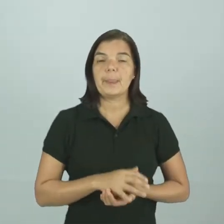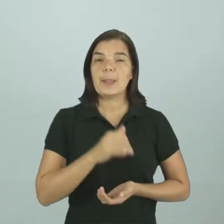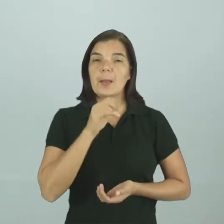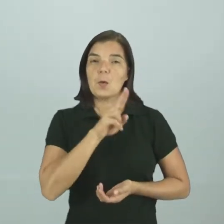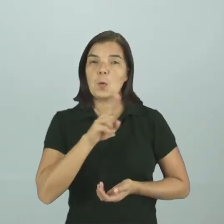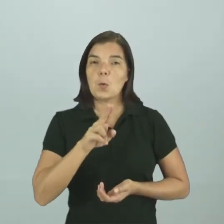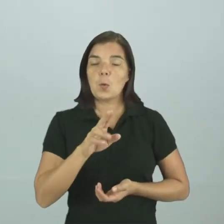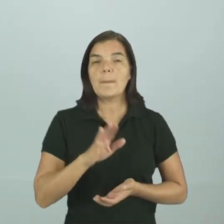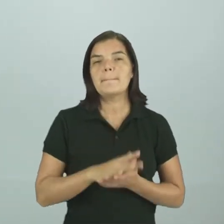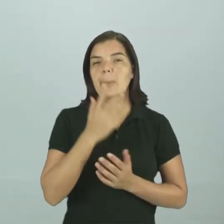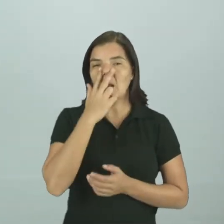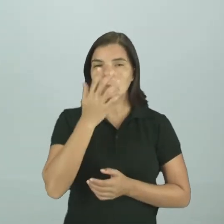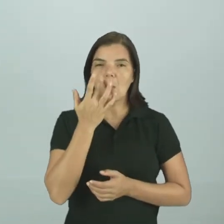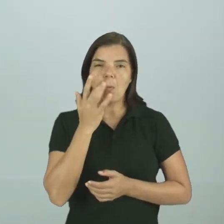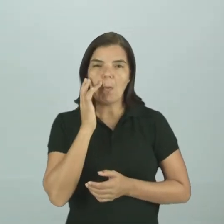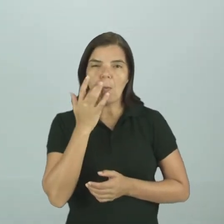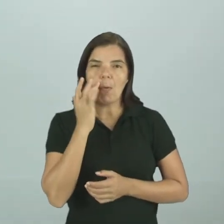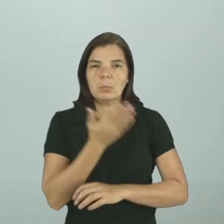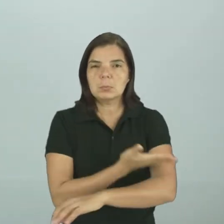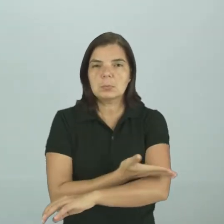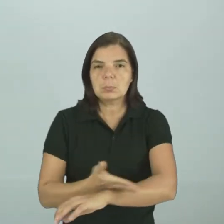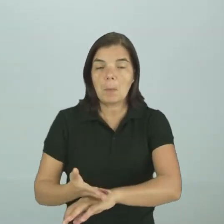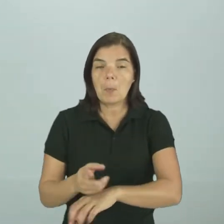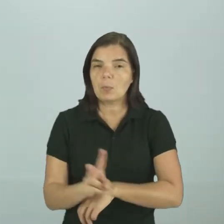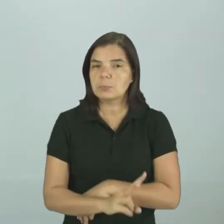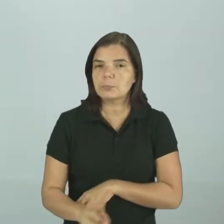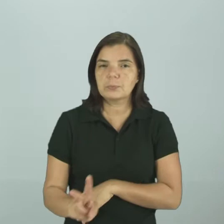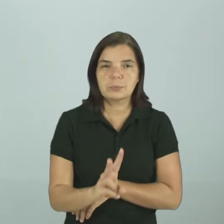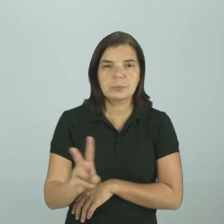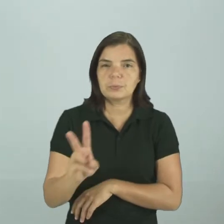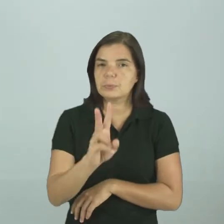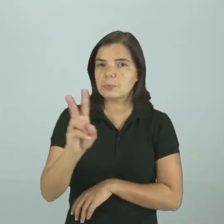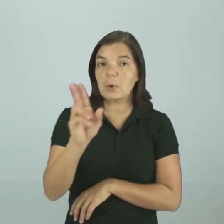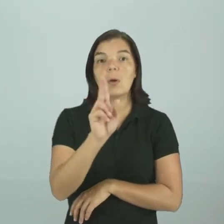de ouro branco, Por quê? Porque era muito valioso.